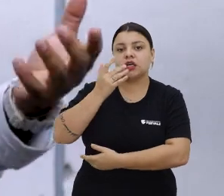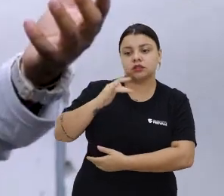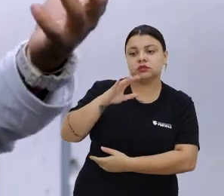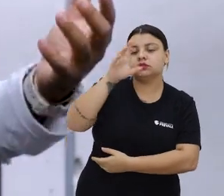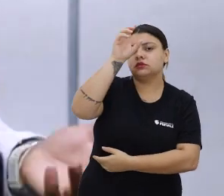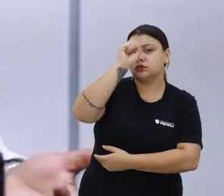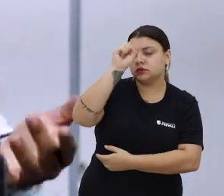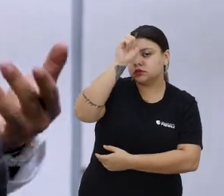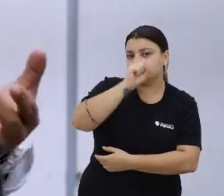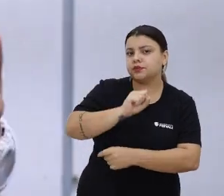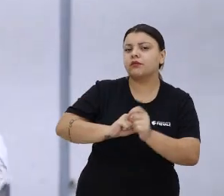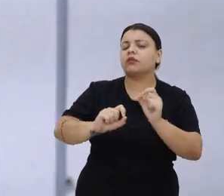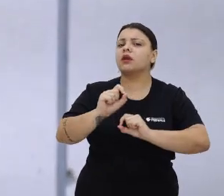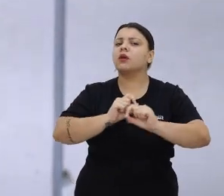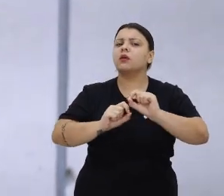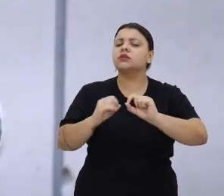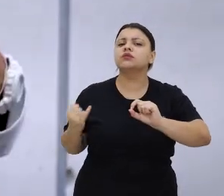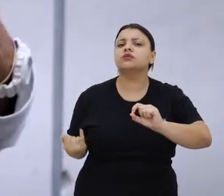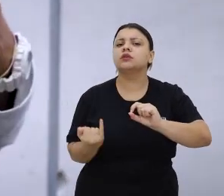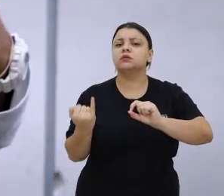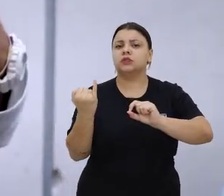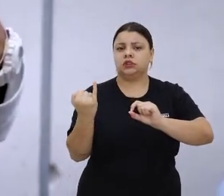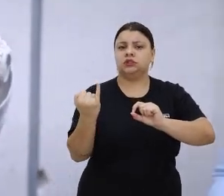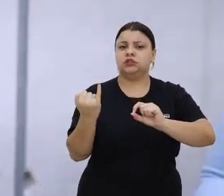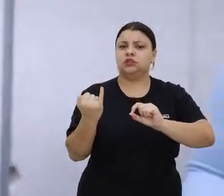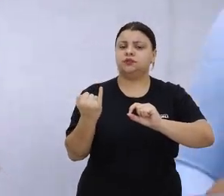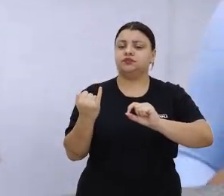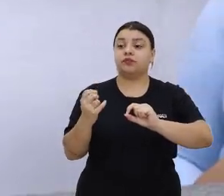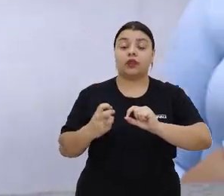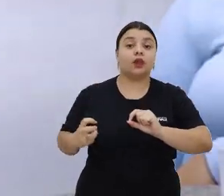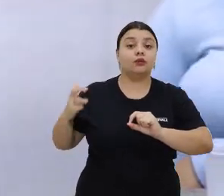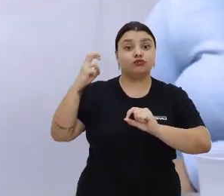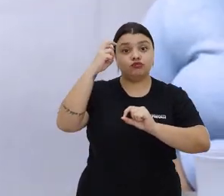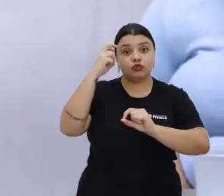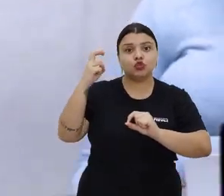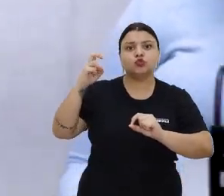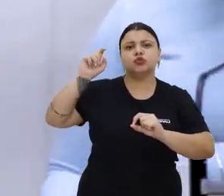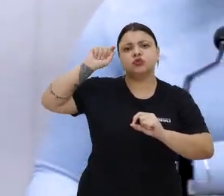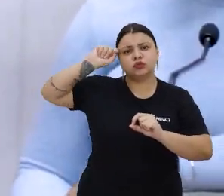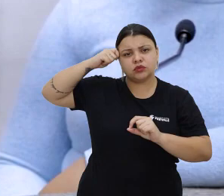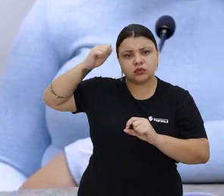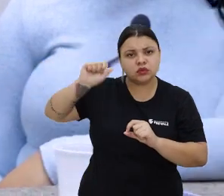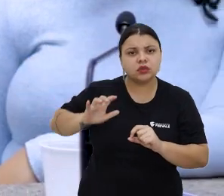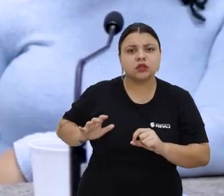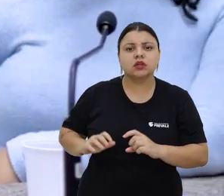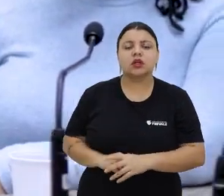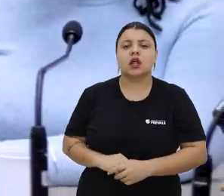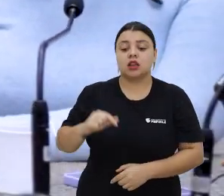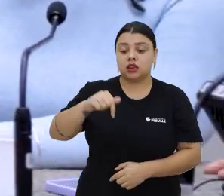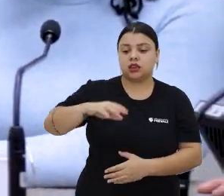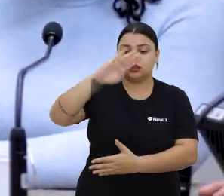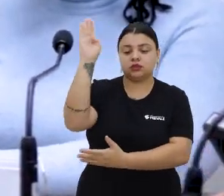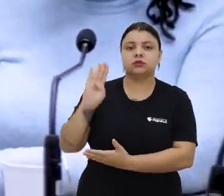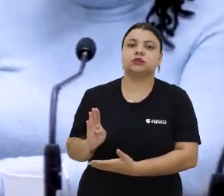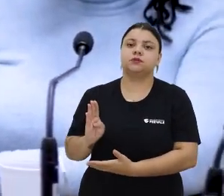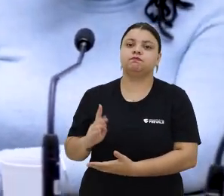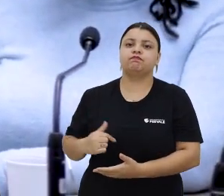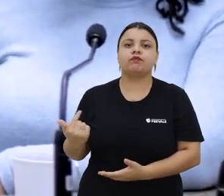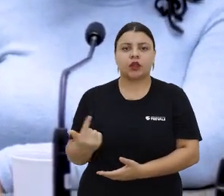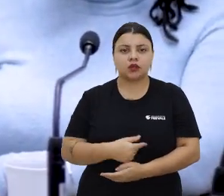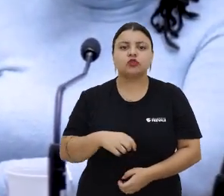aprendam o quanto foi importante a cultura africana na construção desse país, que nós